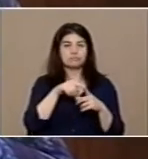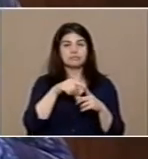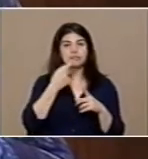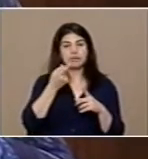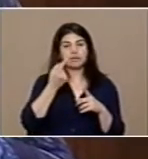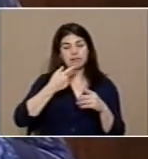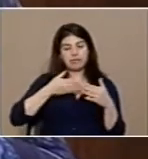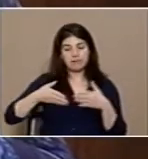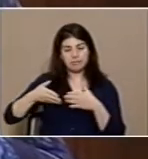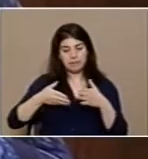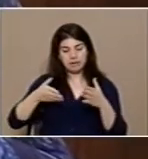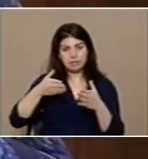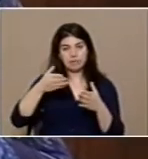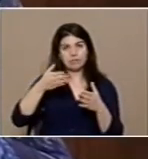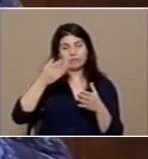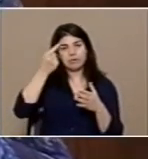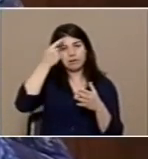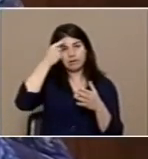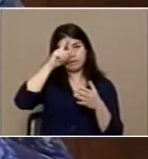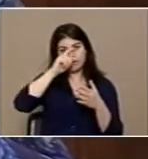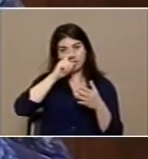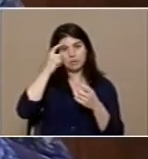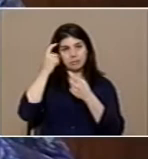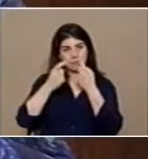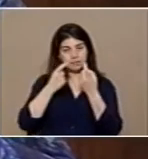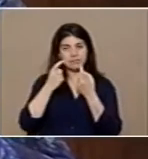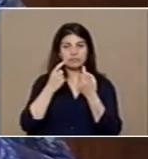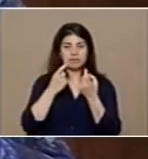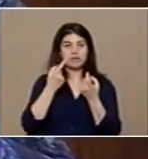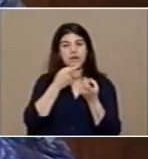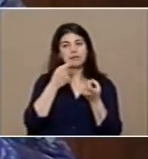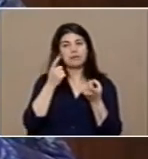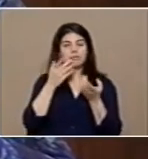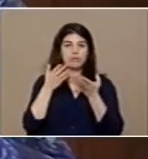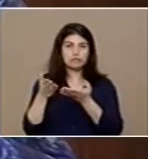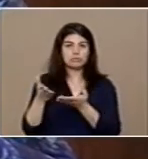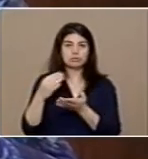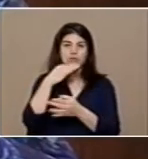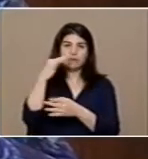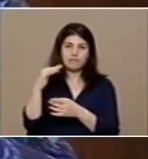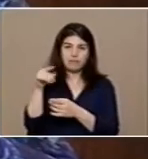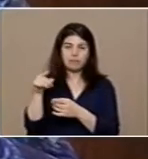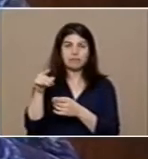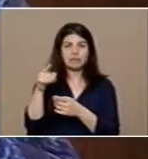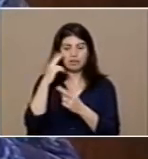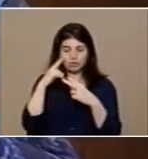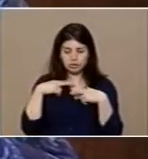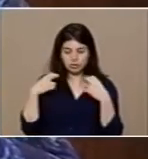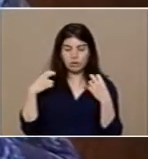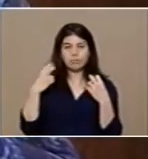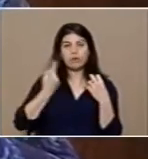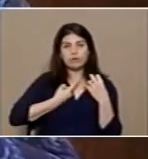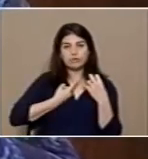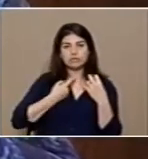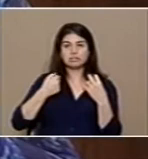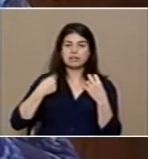sínodo ajude as famílias a descobrirem a sua vocação e missão na igreja